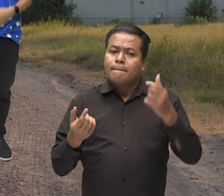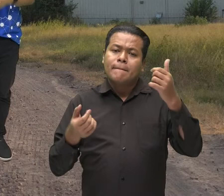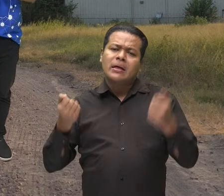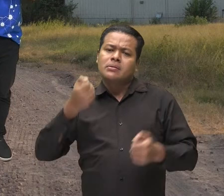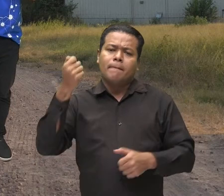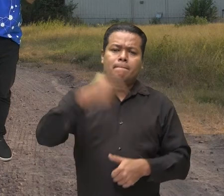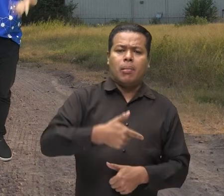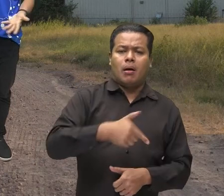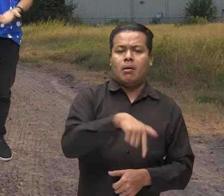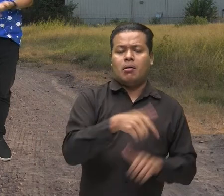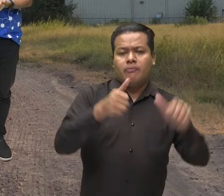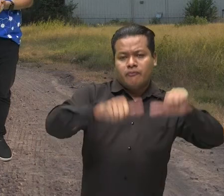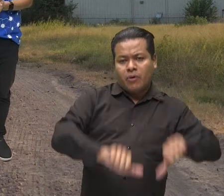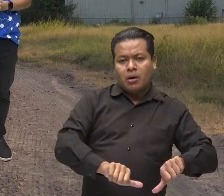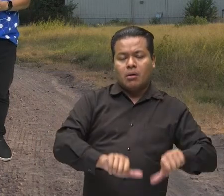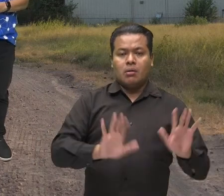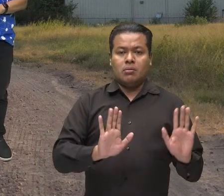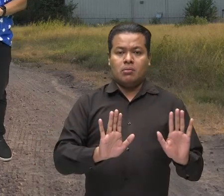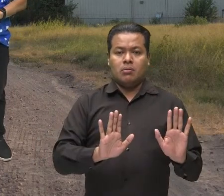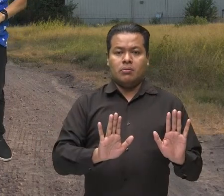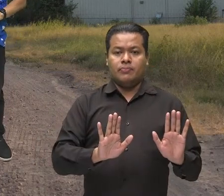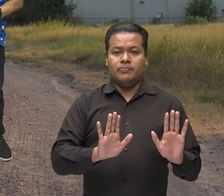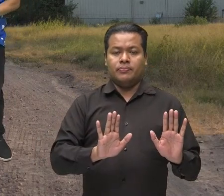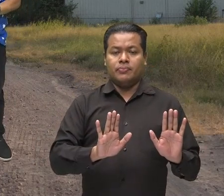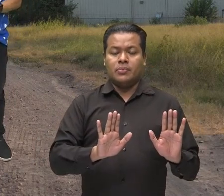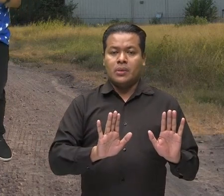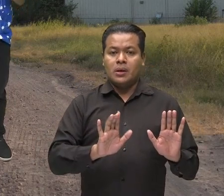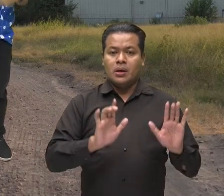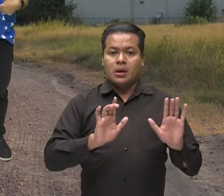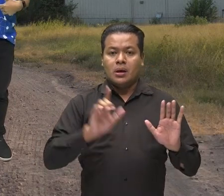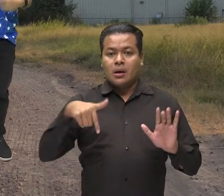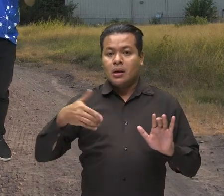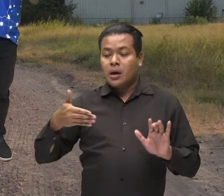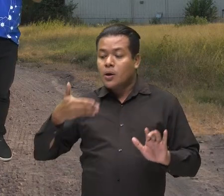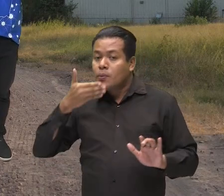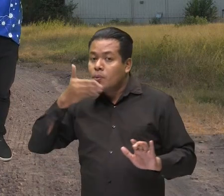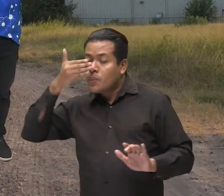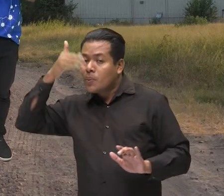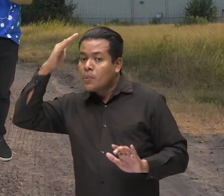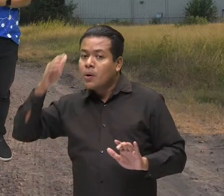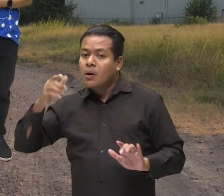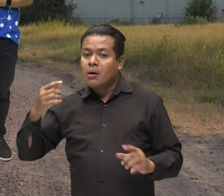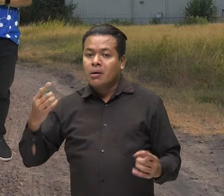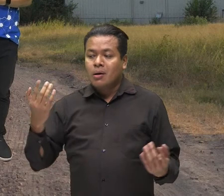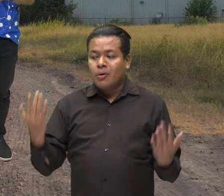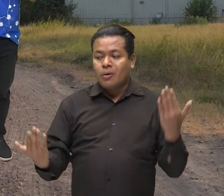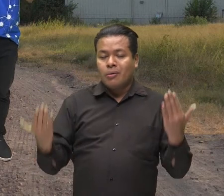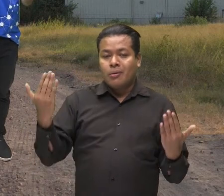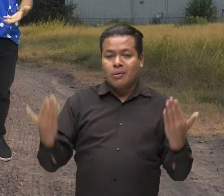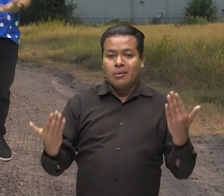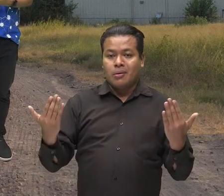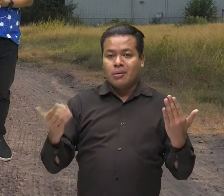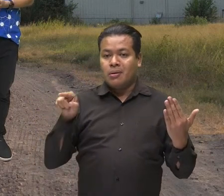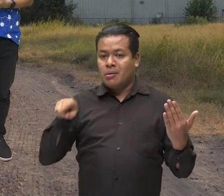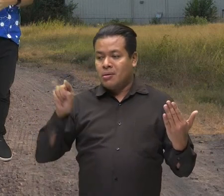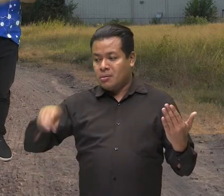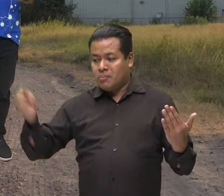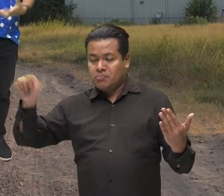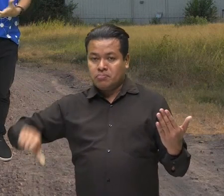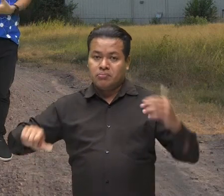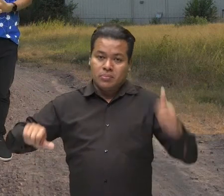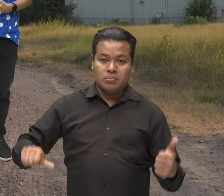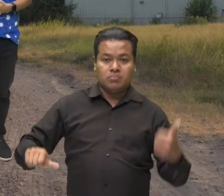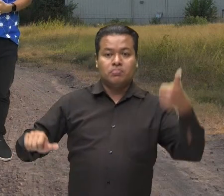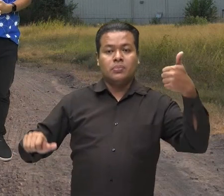estados das comunidades árabes ali, né, é bem menor do que o exército de Israel, que o